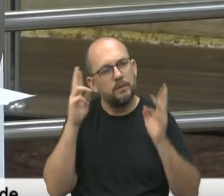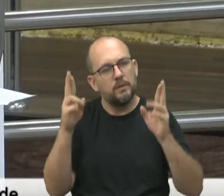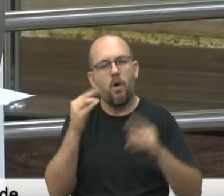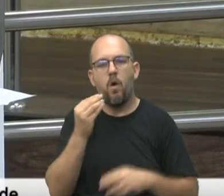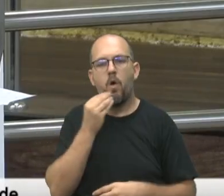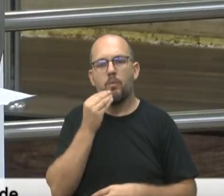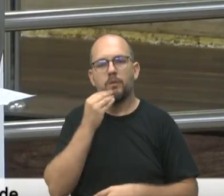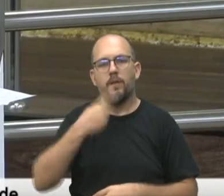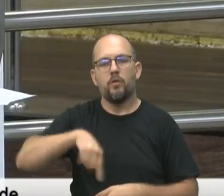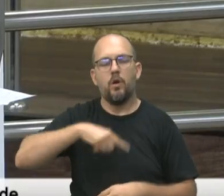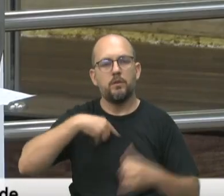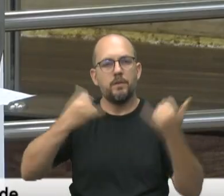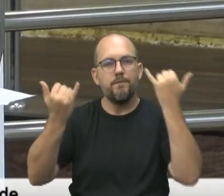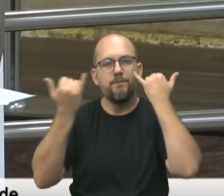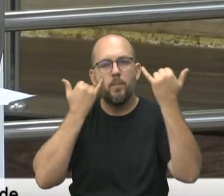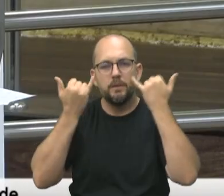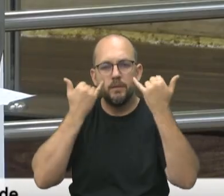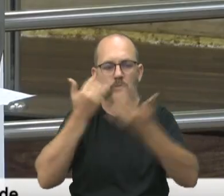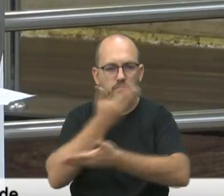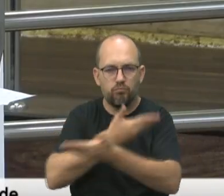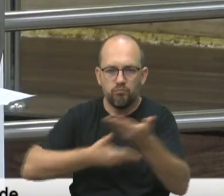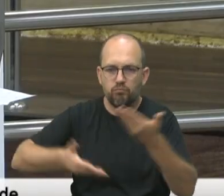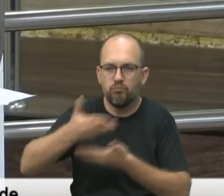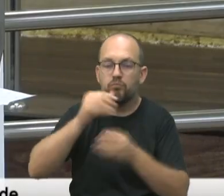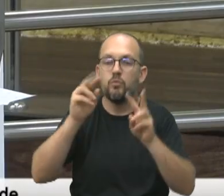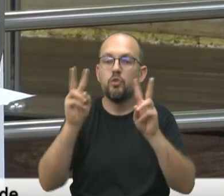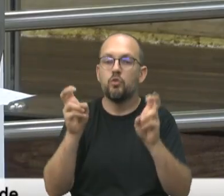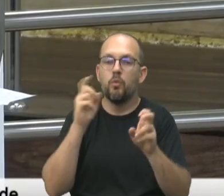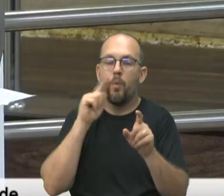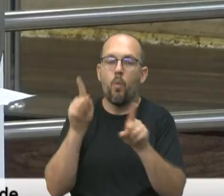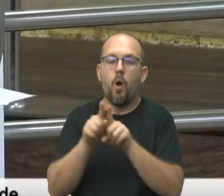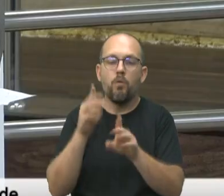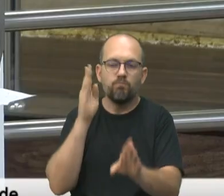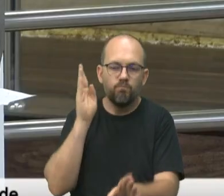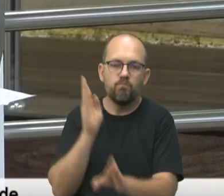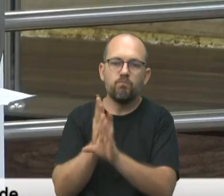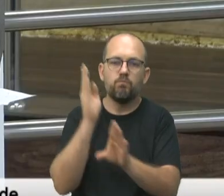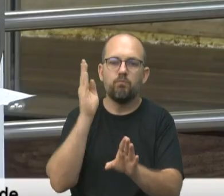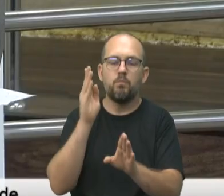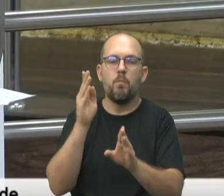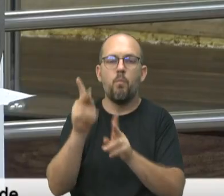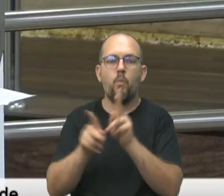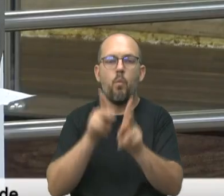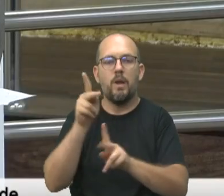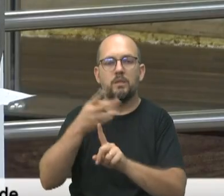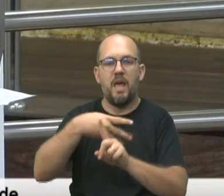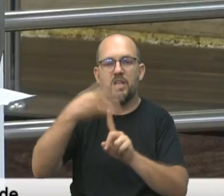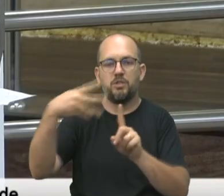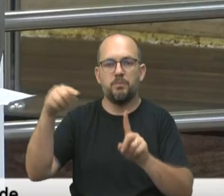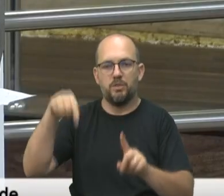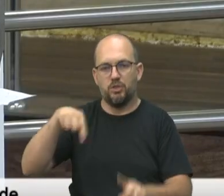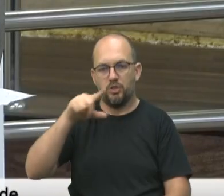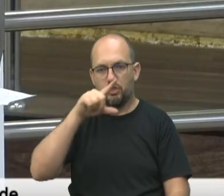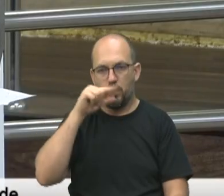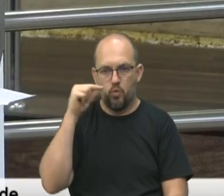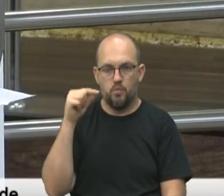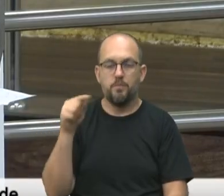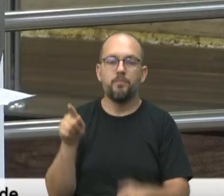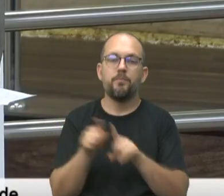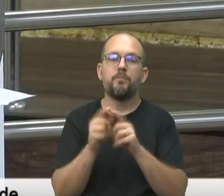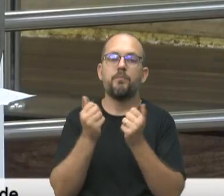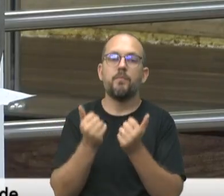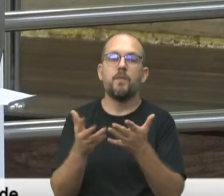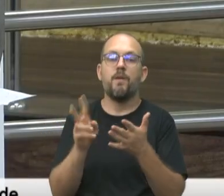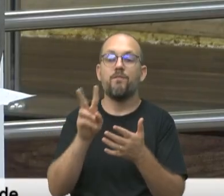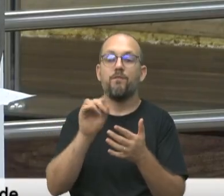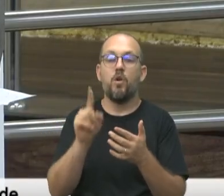gente trocar informações sobre diagnosticar a realidade da população LGBT em Jaú, dar voz para pessoas